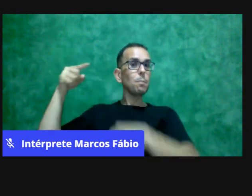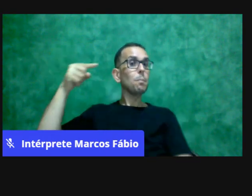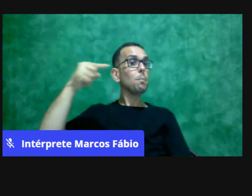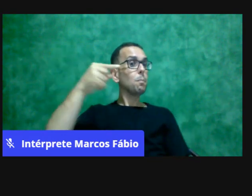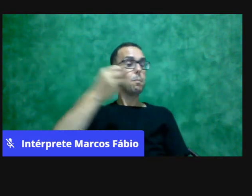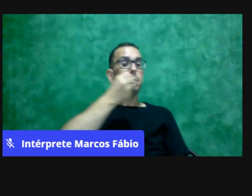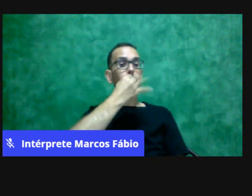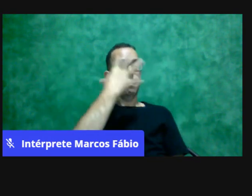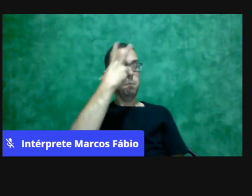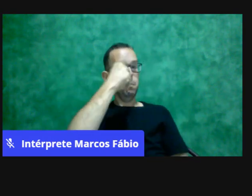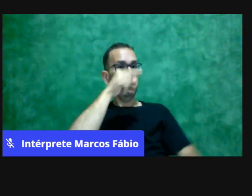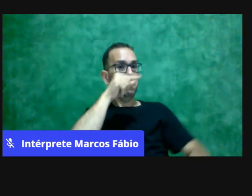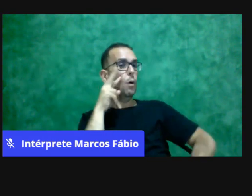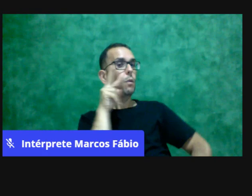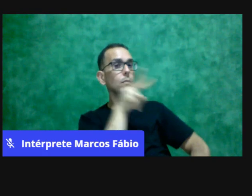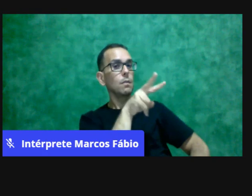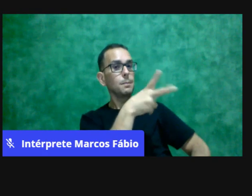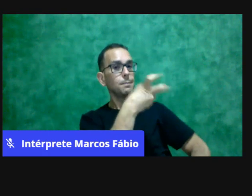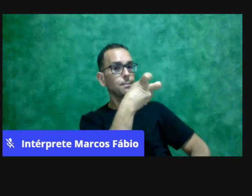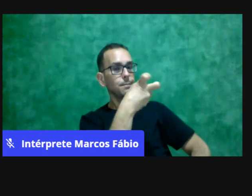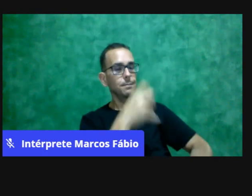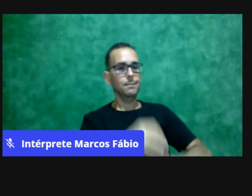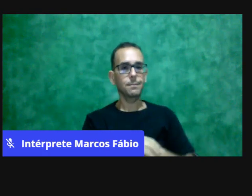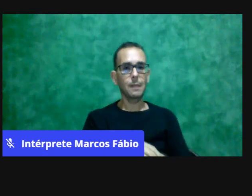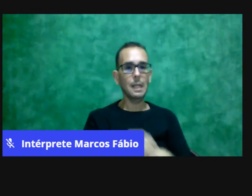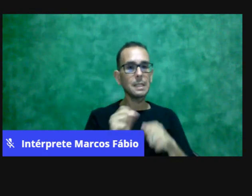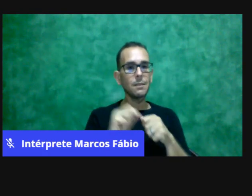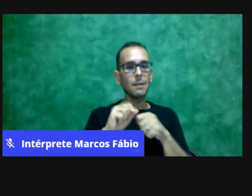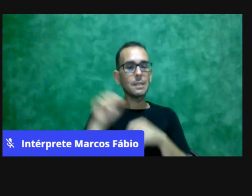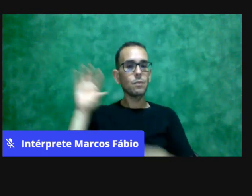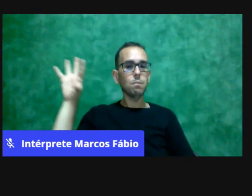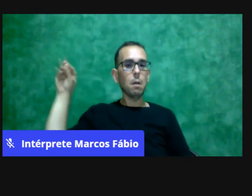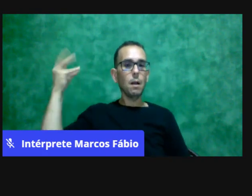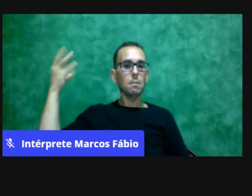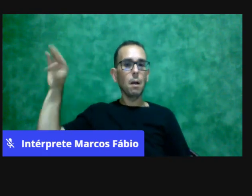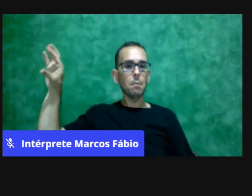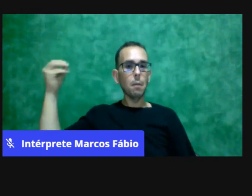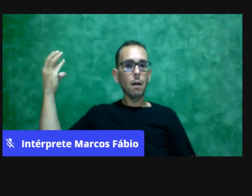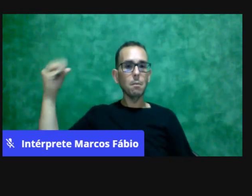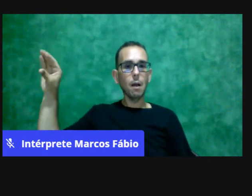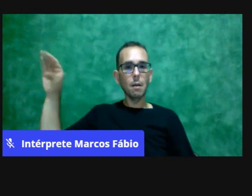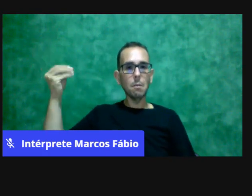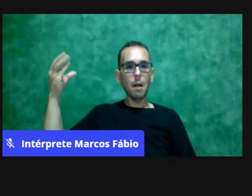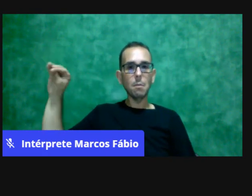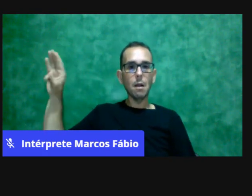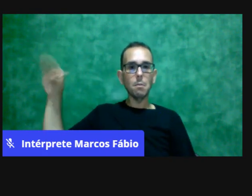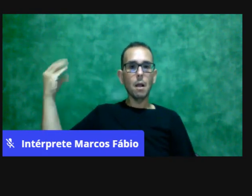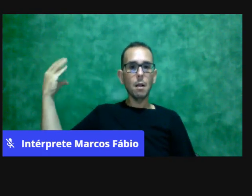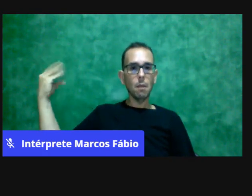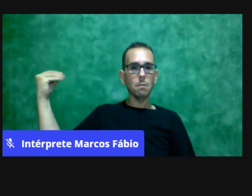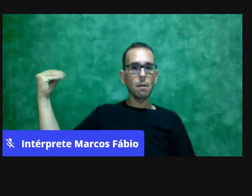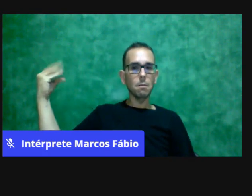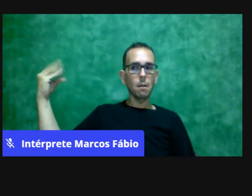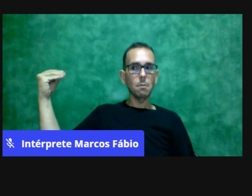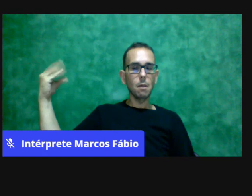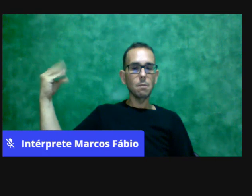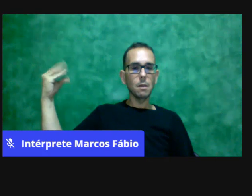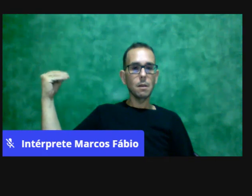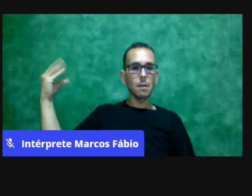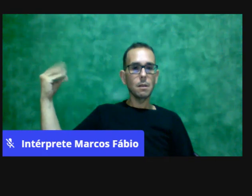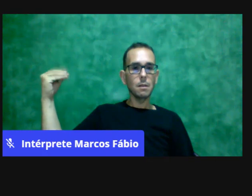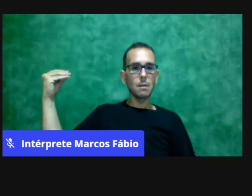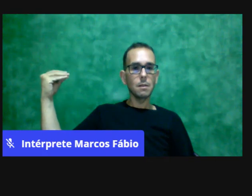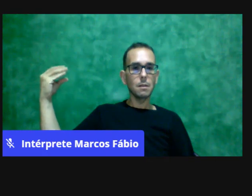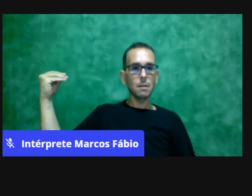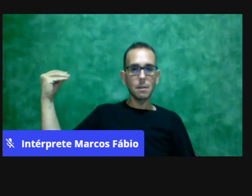melhor, certo? Então, se eu vou fazer um fantoche, se esse fantoche vai conversar comigo aqui, ó, se o Patinho vai conversar